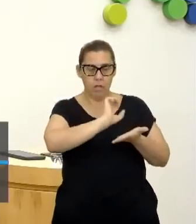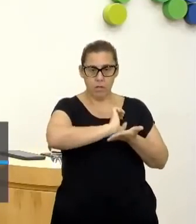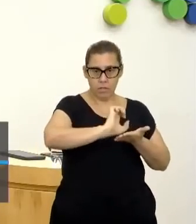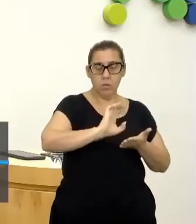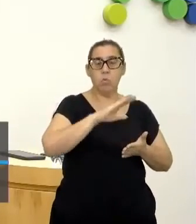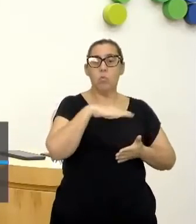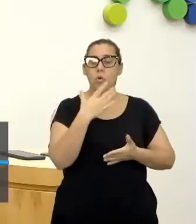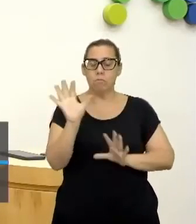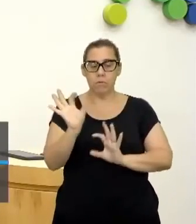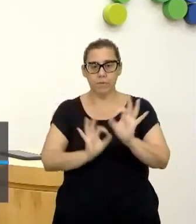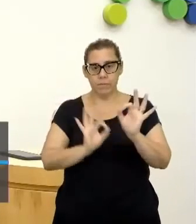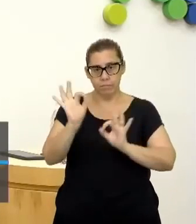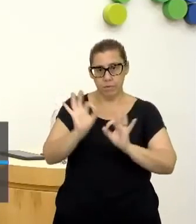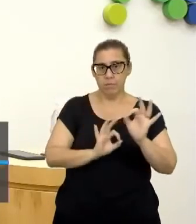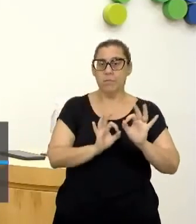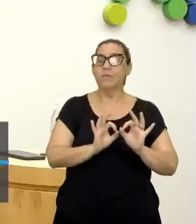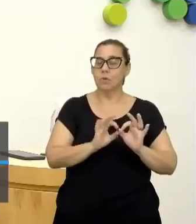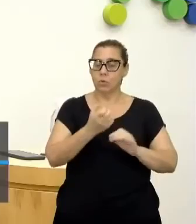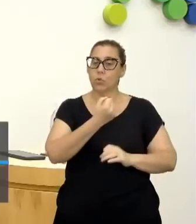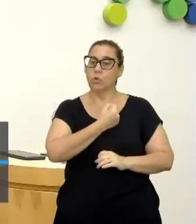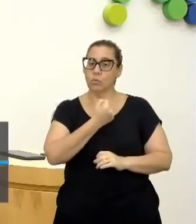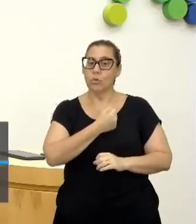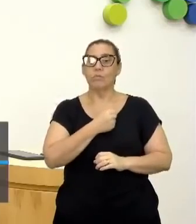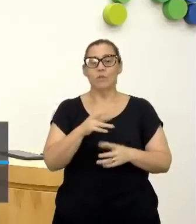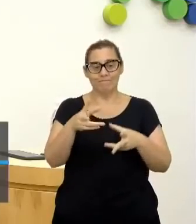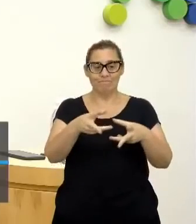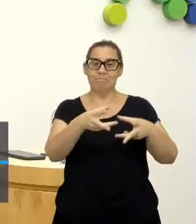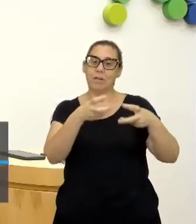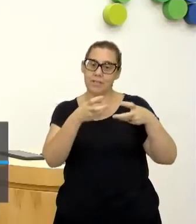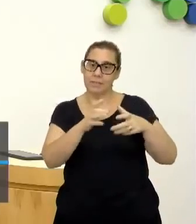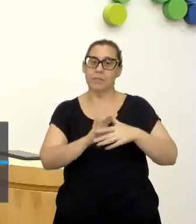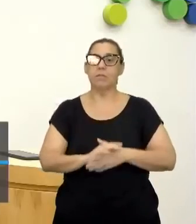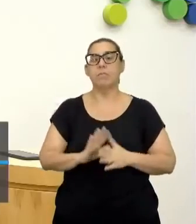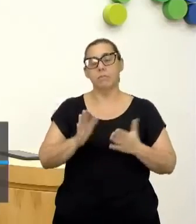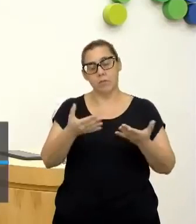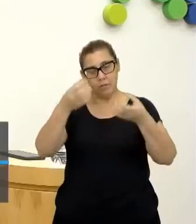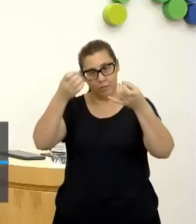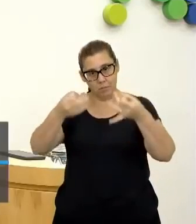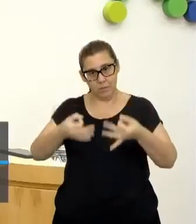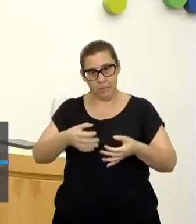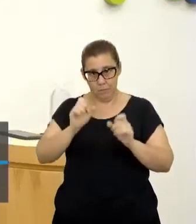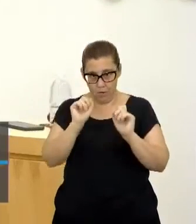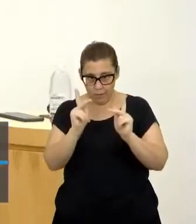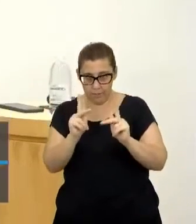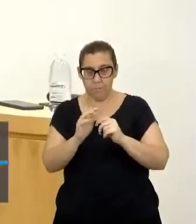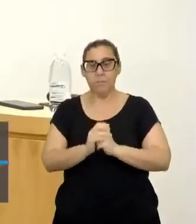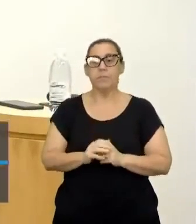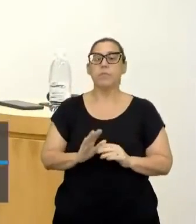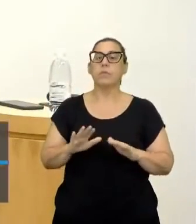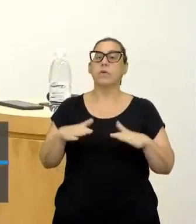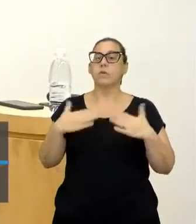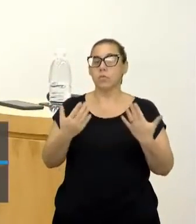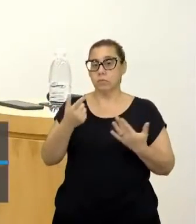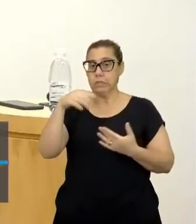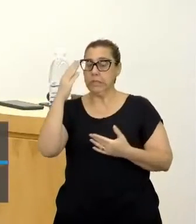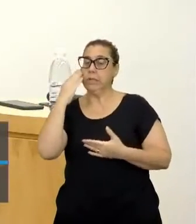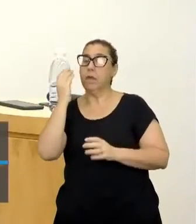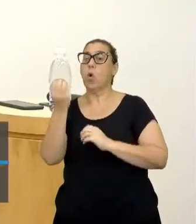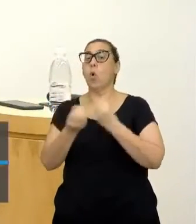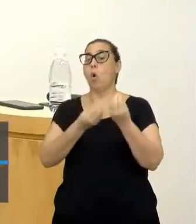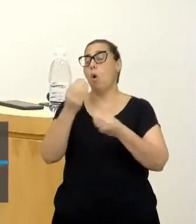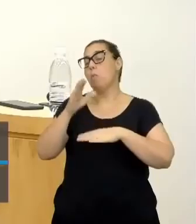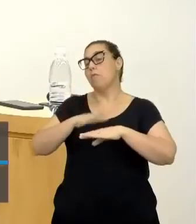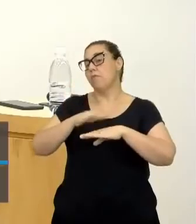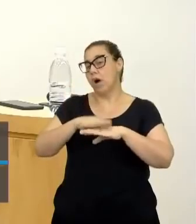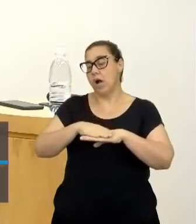você escreve na forma de produto, dá um produto notável. E é por isso que a gente falou dele, tá certo? Então, assim que você souber como faz